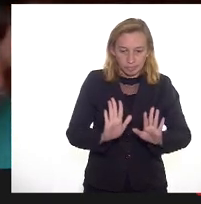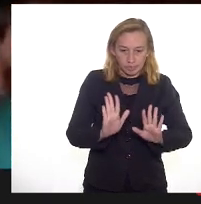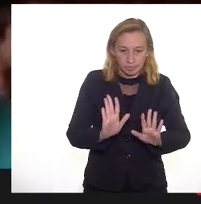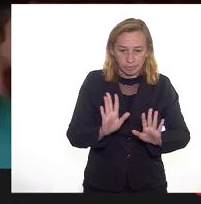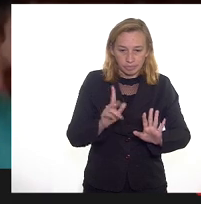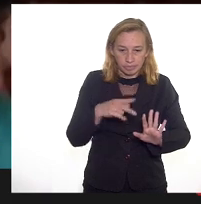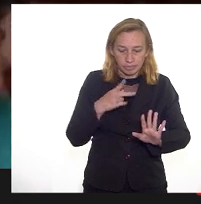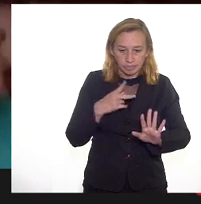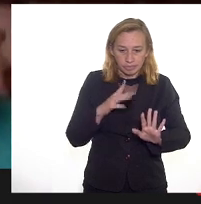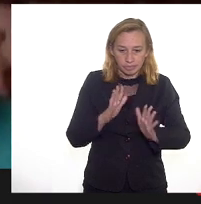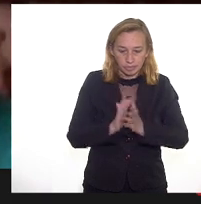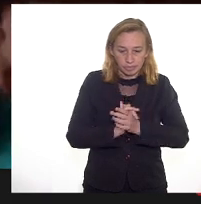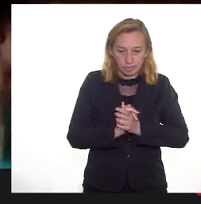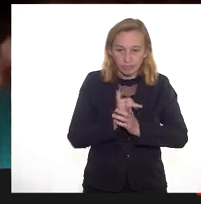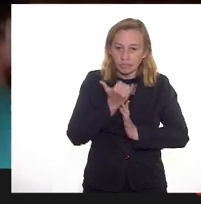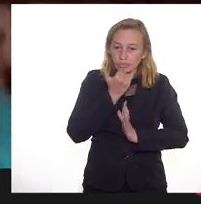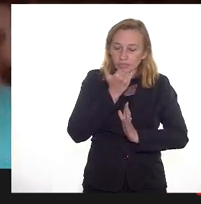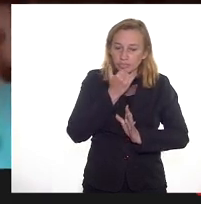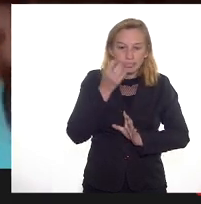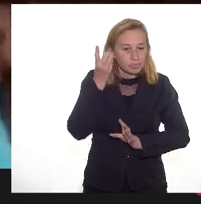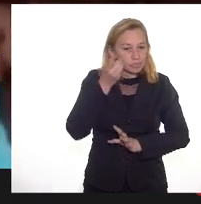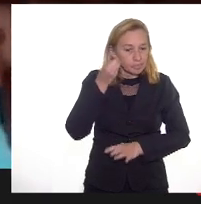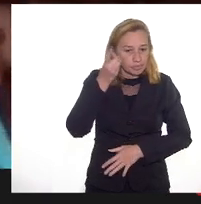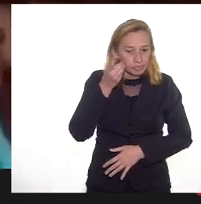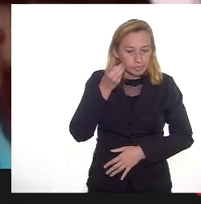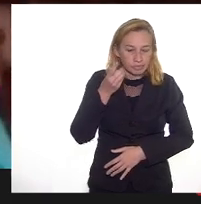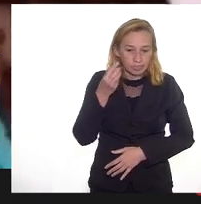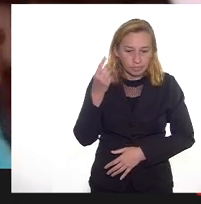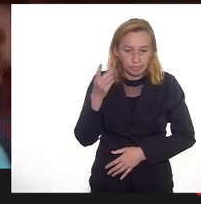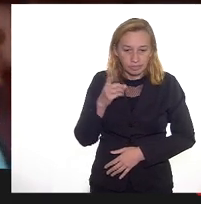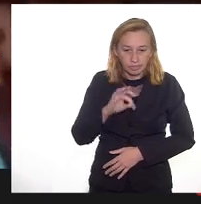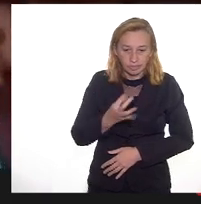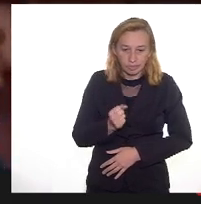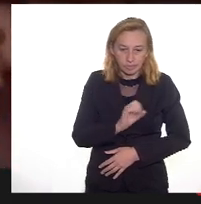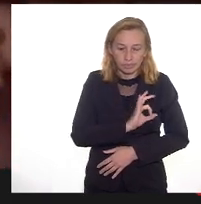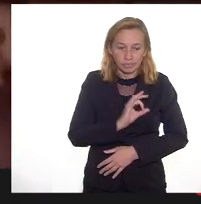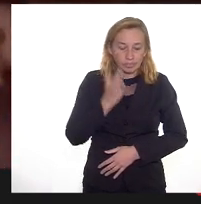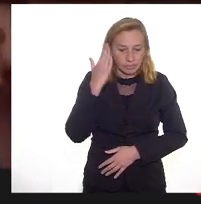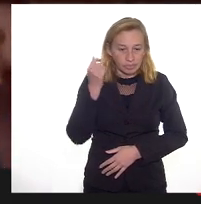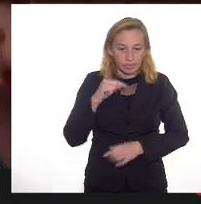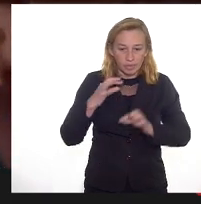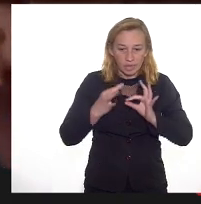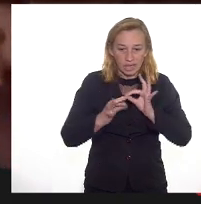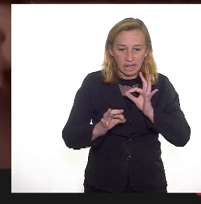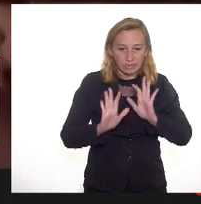fala, assim, desculpa, deputada Marta, mas eu sei que eu me alonguei, mas